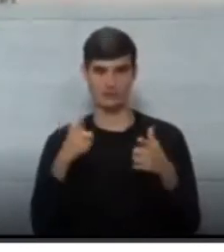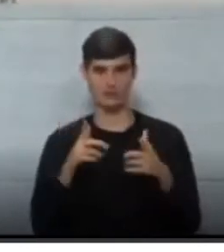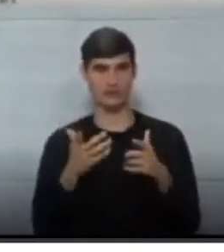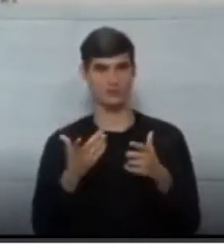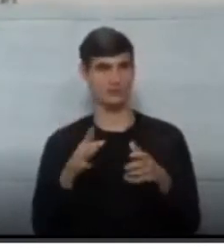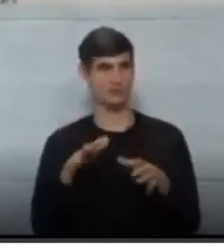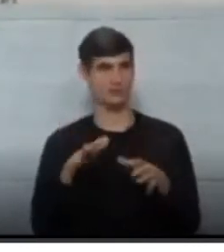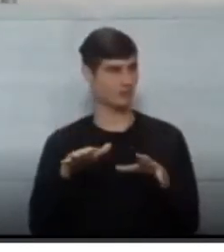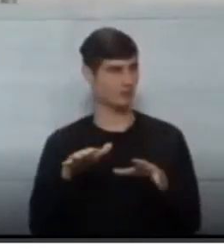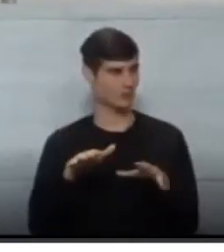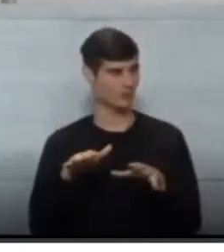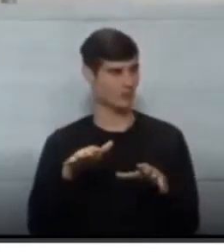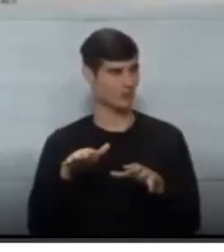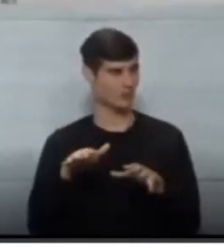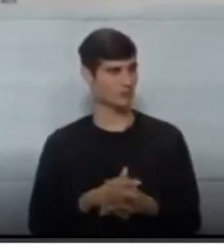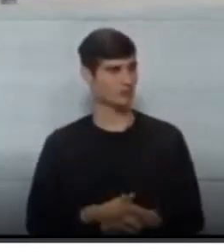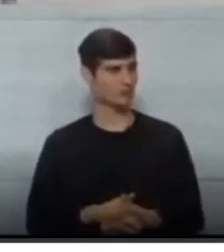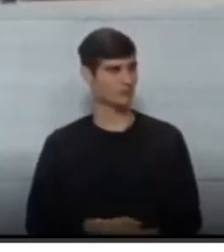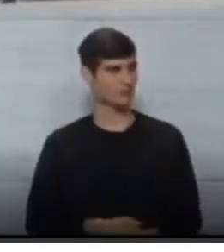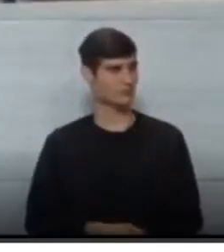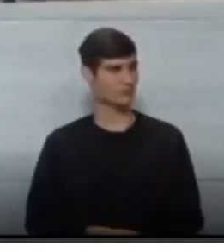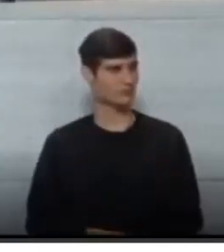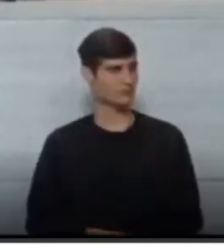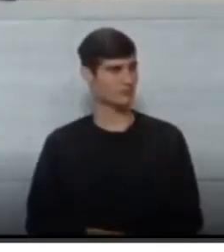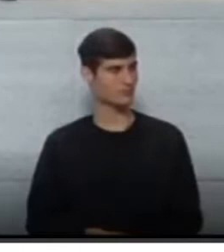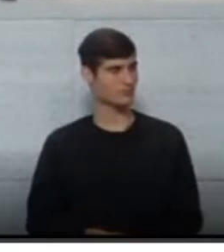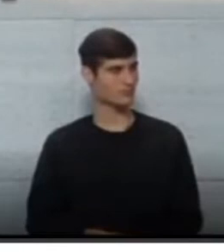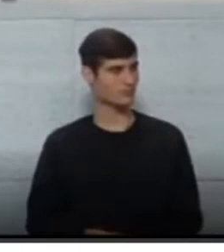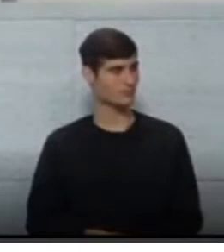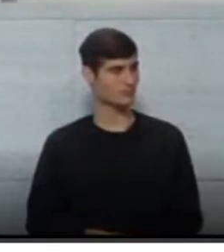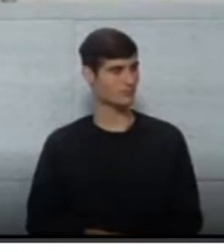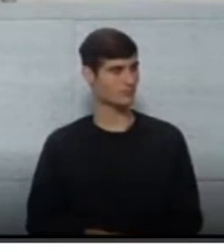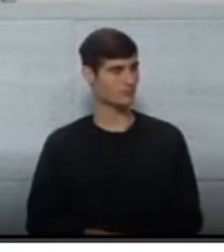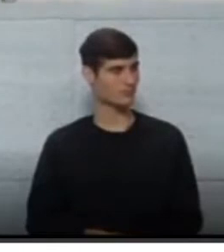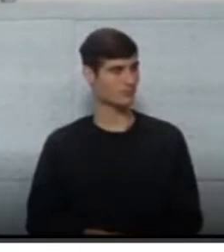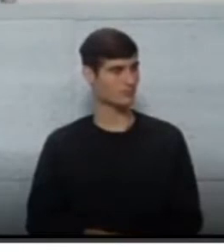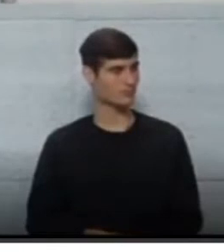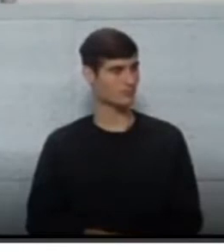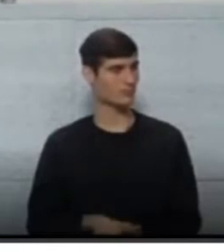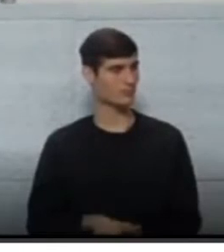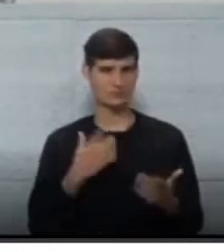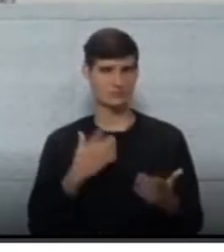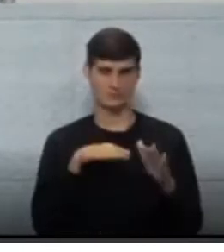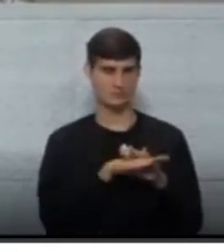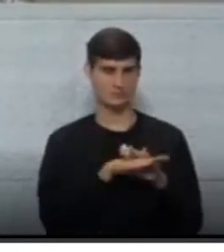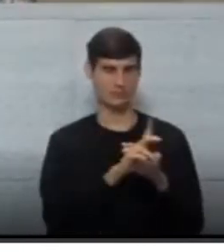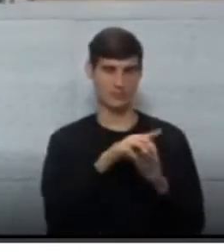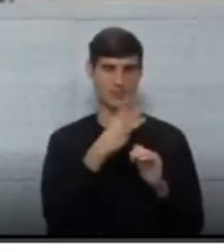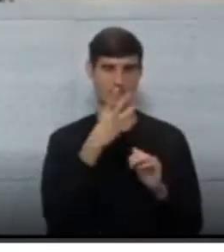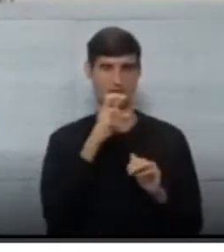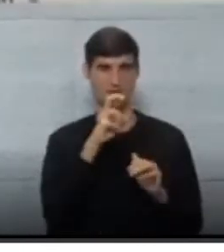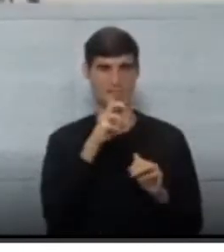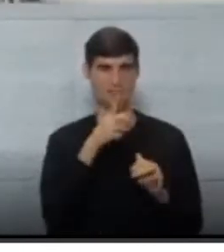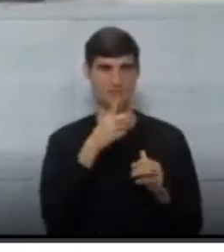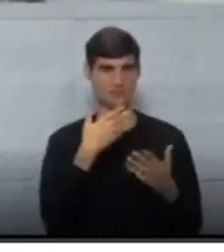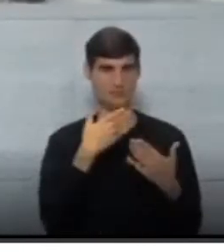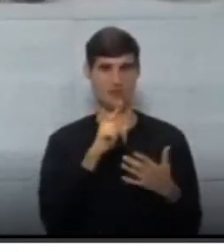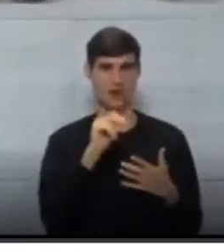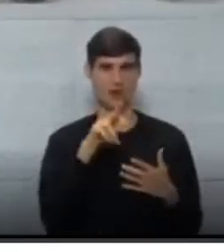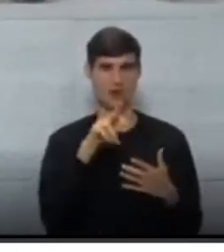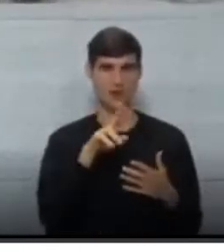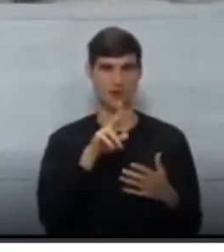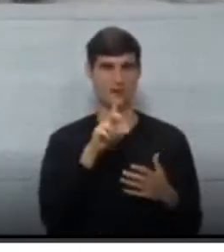bem, faço a boa homogeneização e incubo a 35 graus Celsius por no